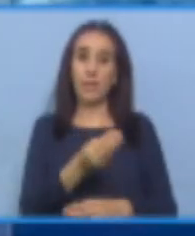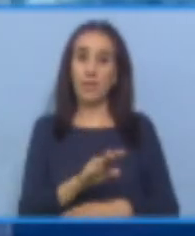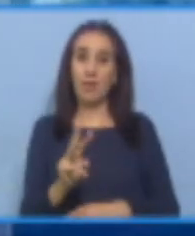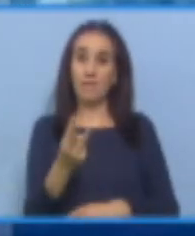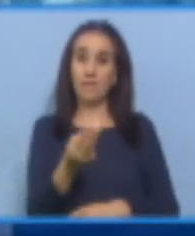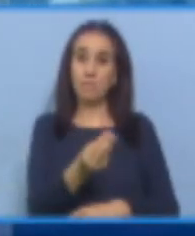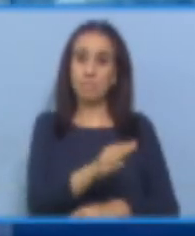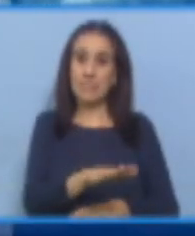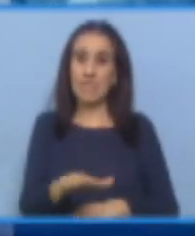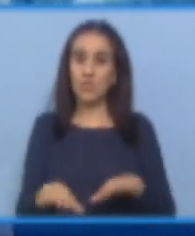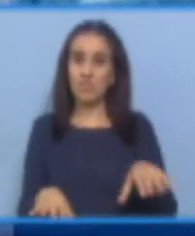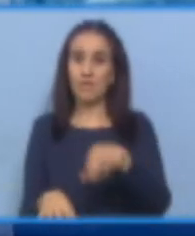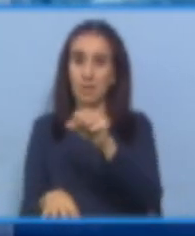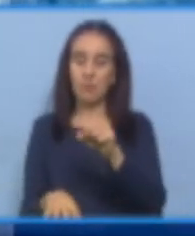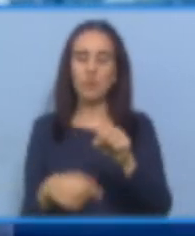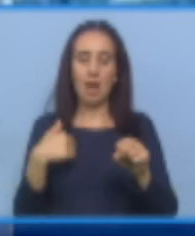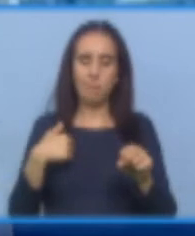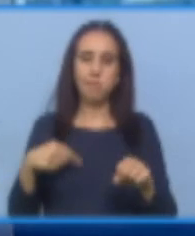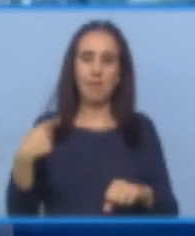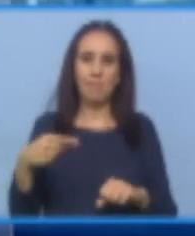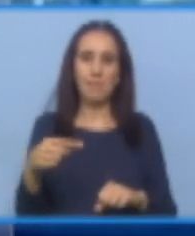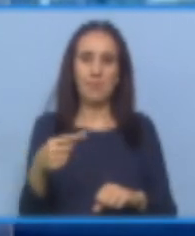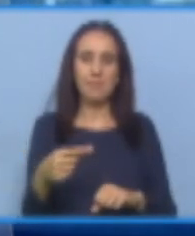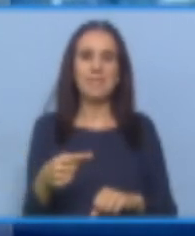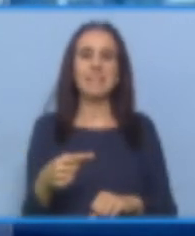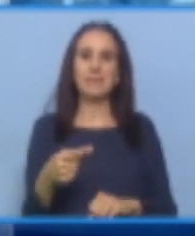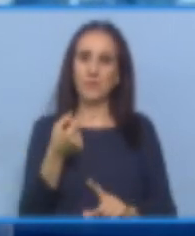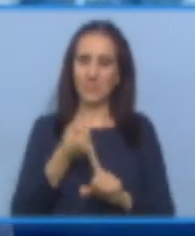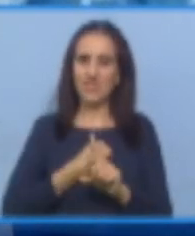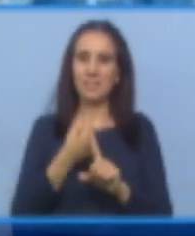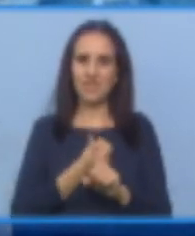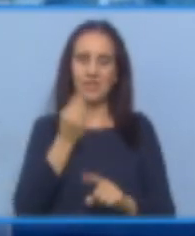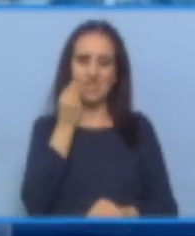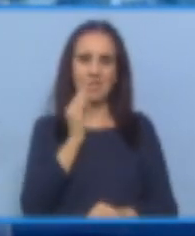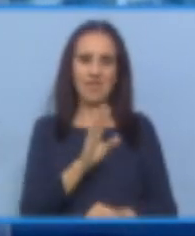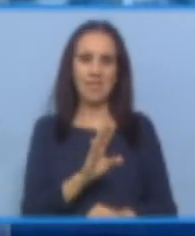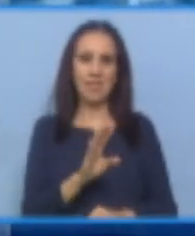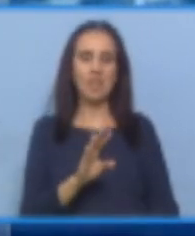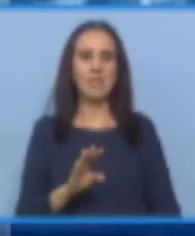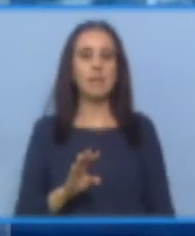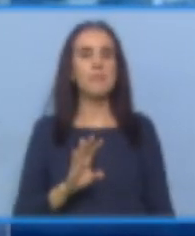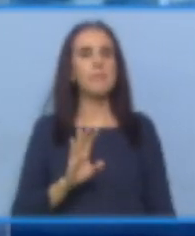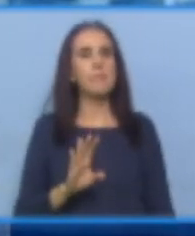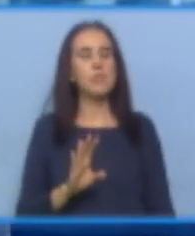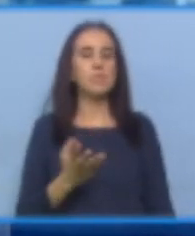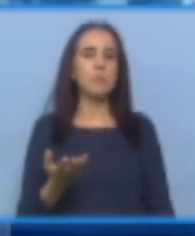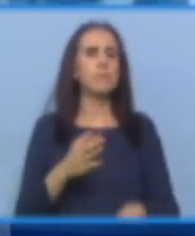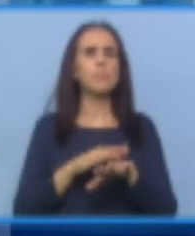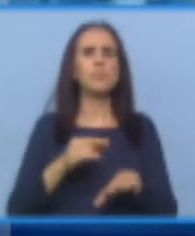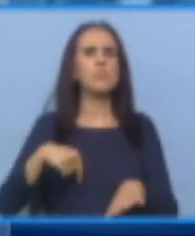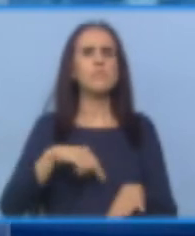crianças pequenas e sabemos no dia-a-dia dos desafios que é, e por isso